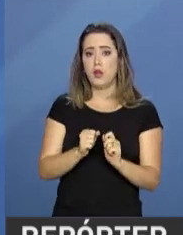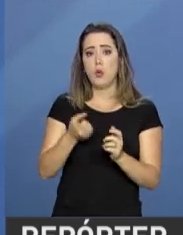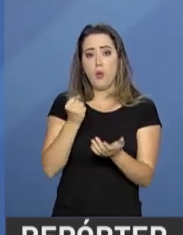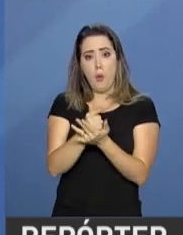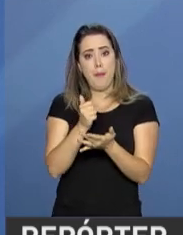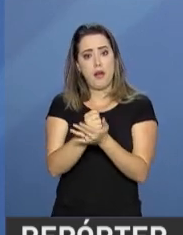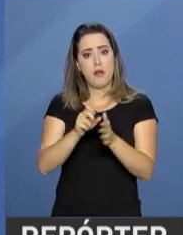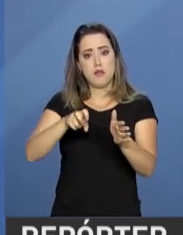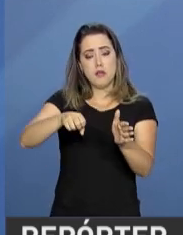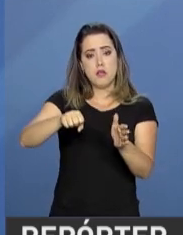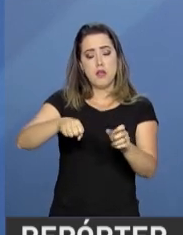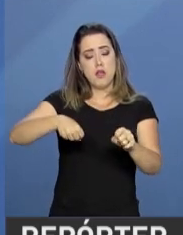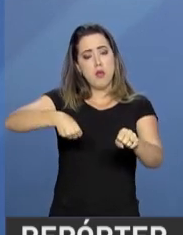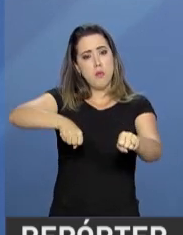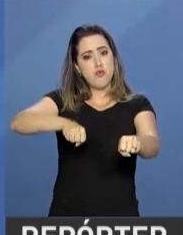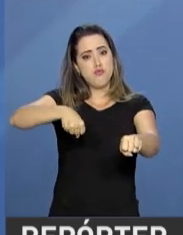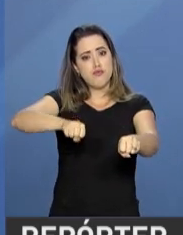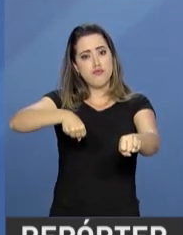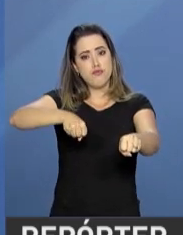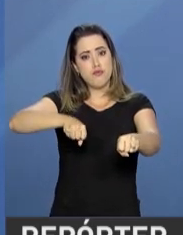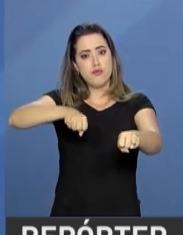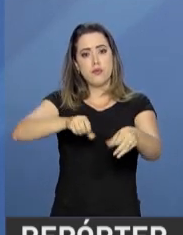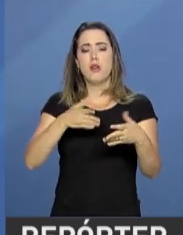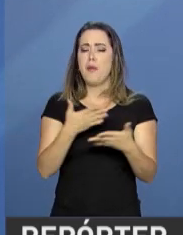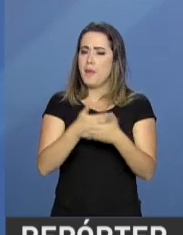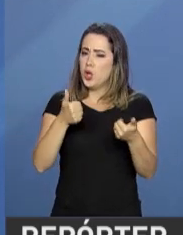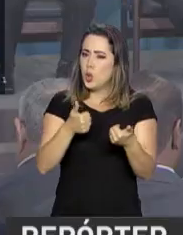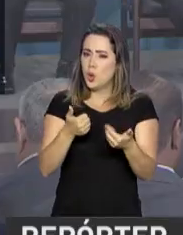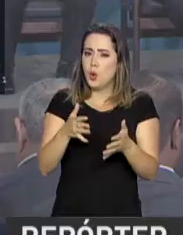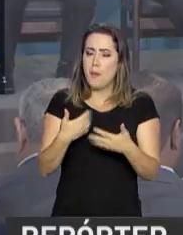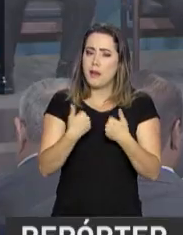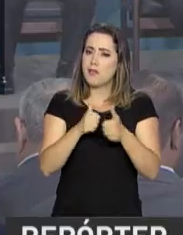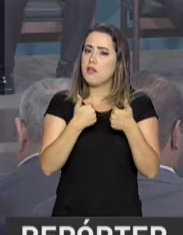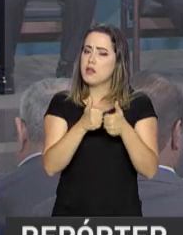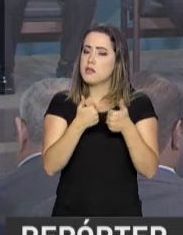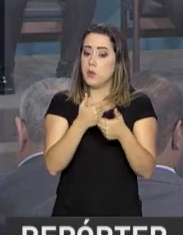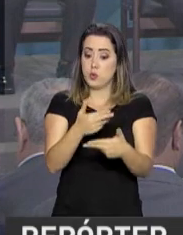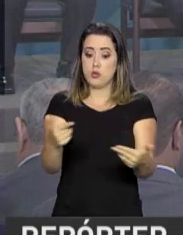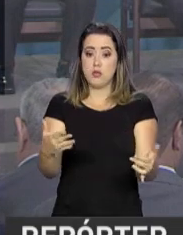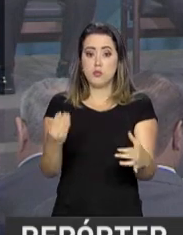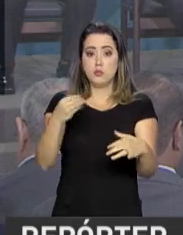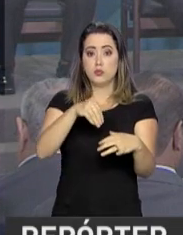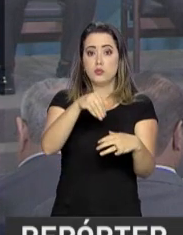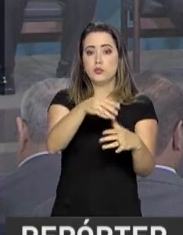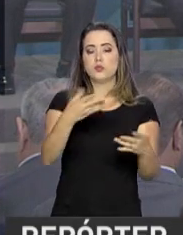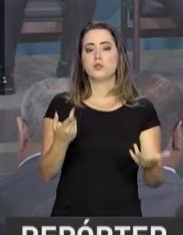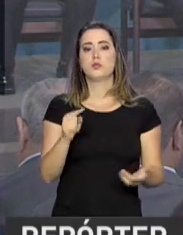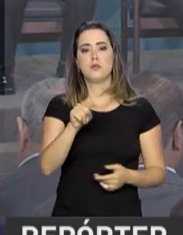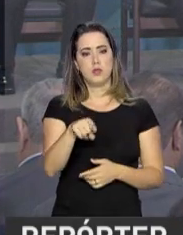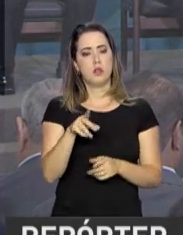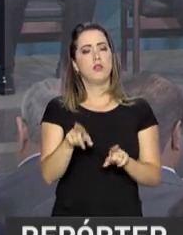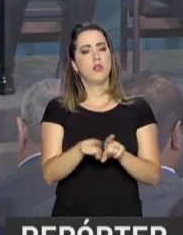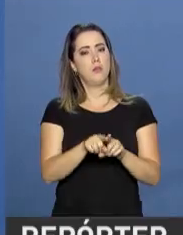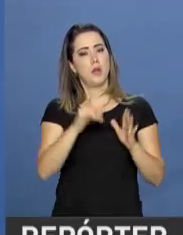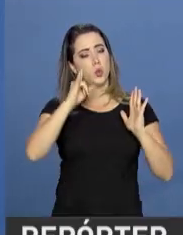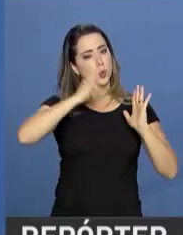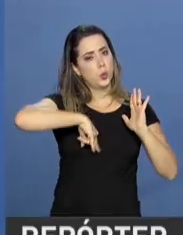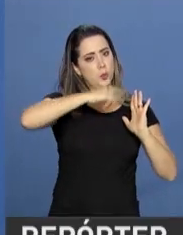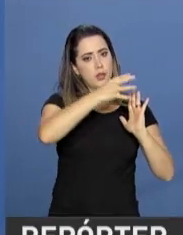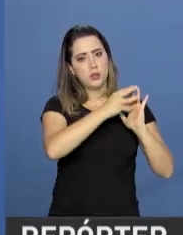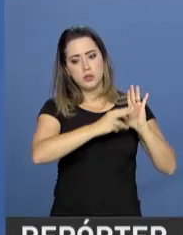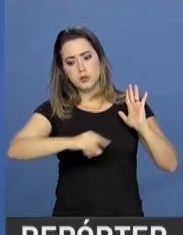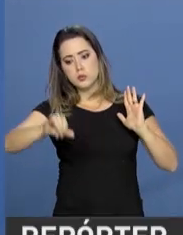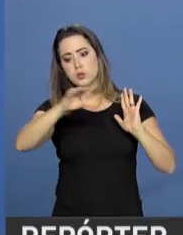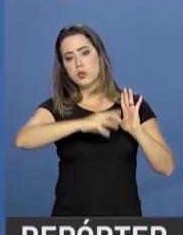no transporte de cargas e distribuição de seus produtos o plano ainda envolve a regular a ação fundiária a